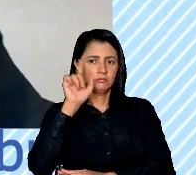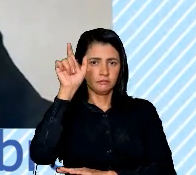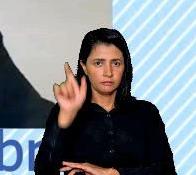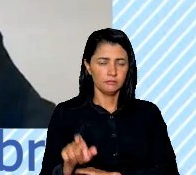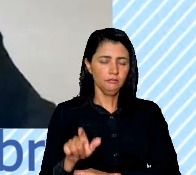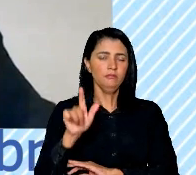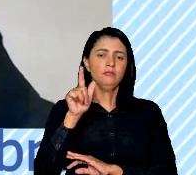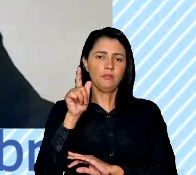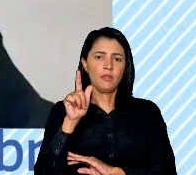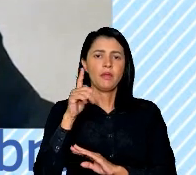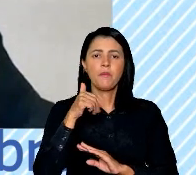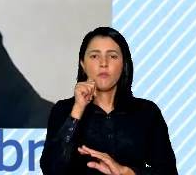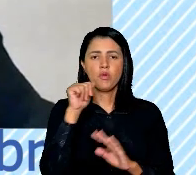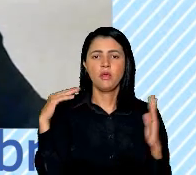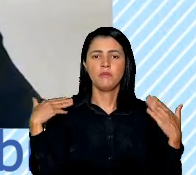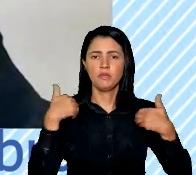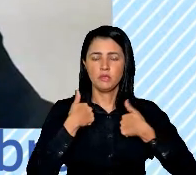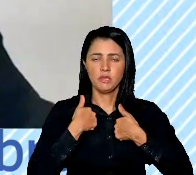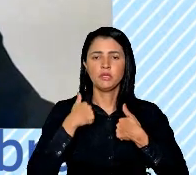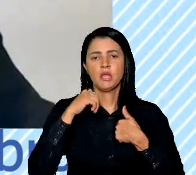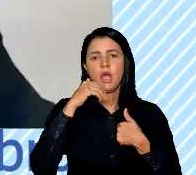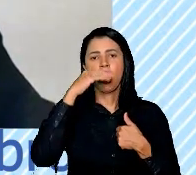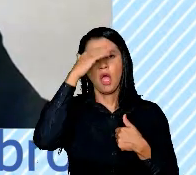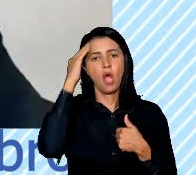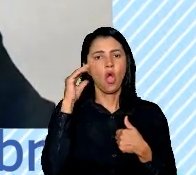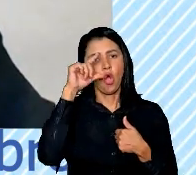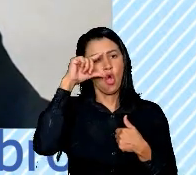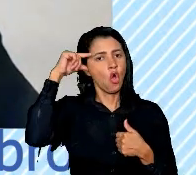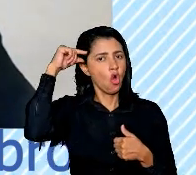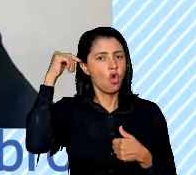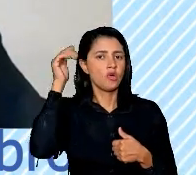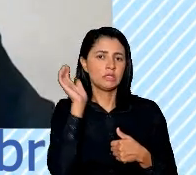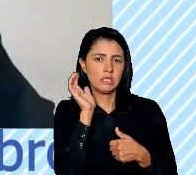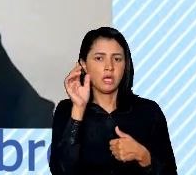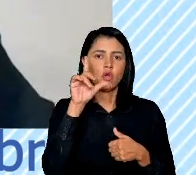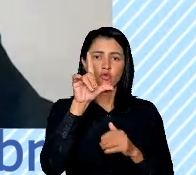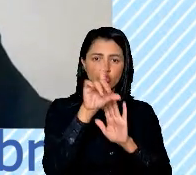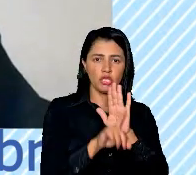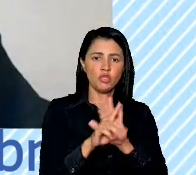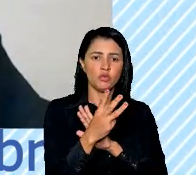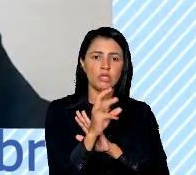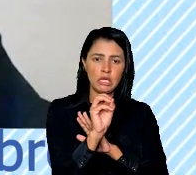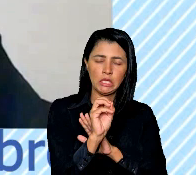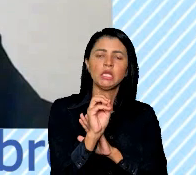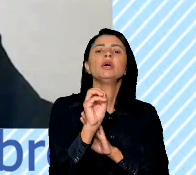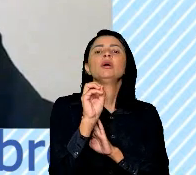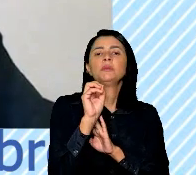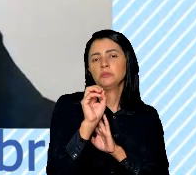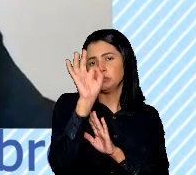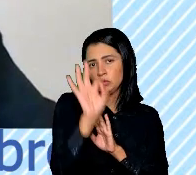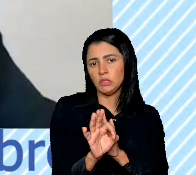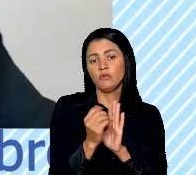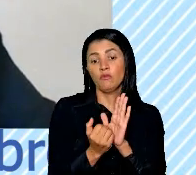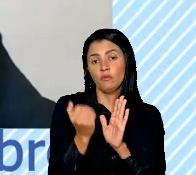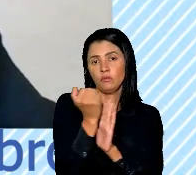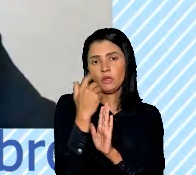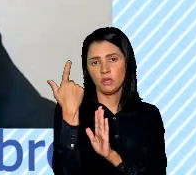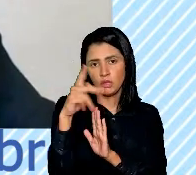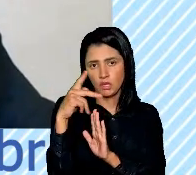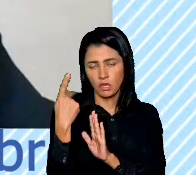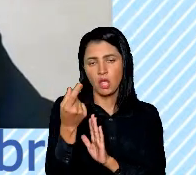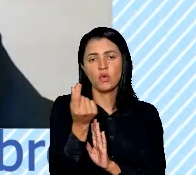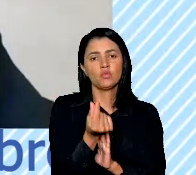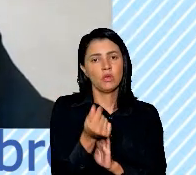Rosa Weber, o direito de financiamento mínimo de 30% foi estendido às verbas do fundo eleitoral, que hoje é o